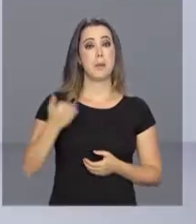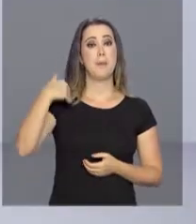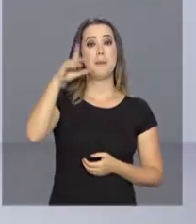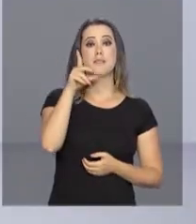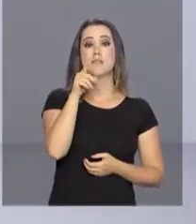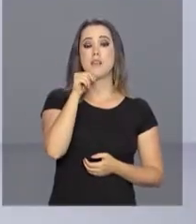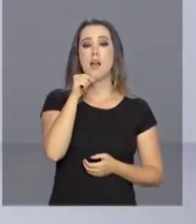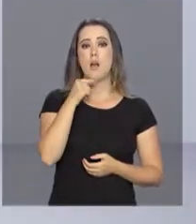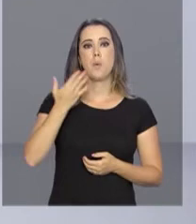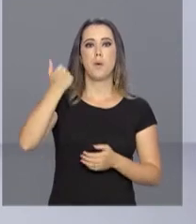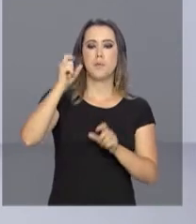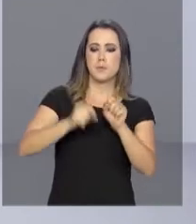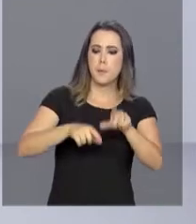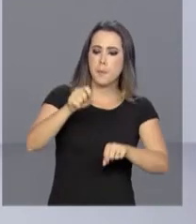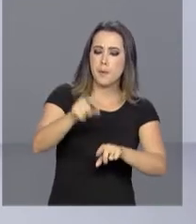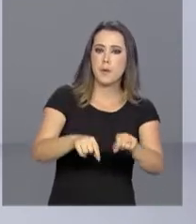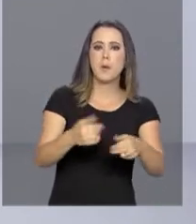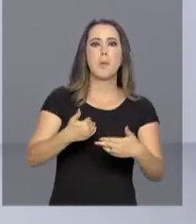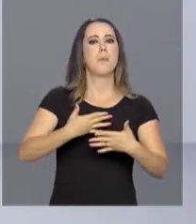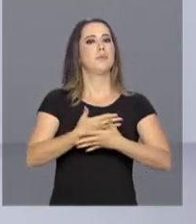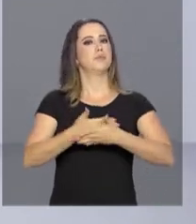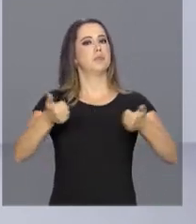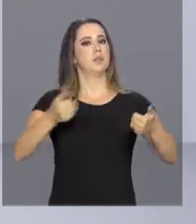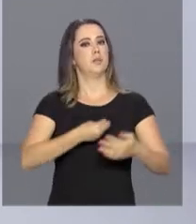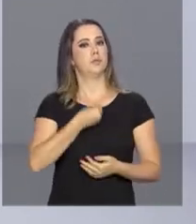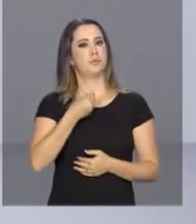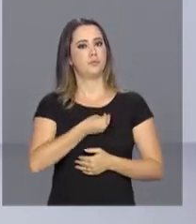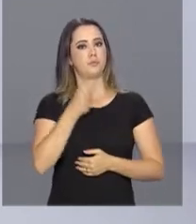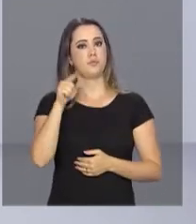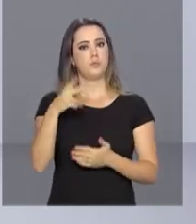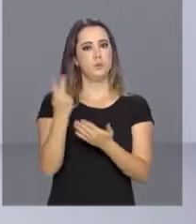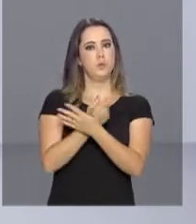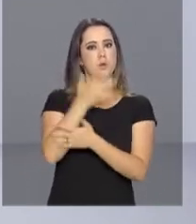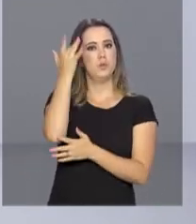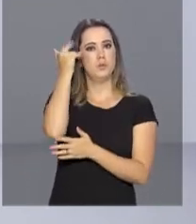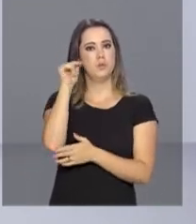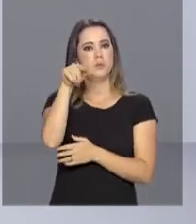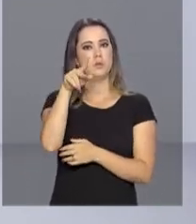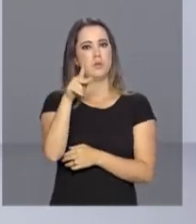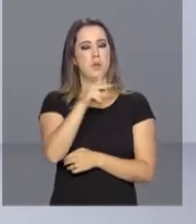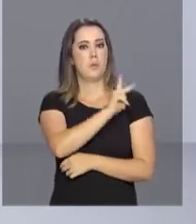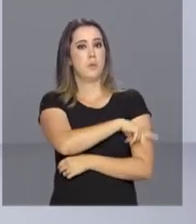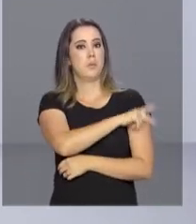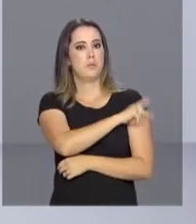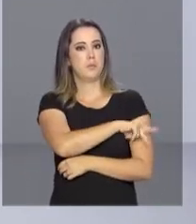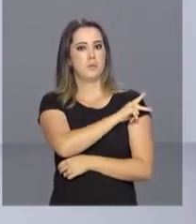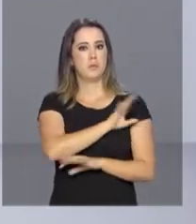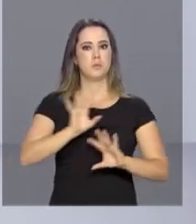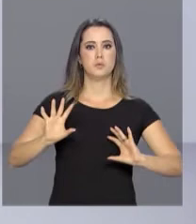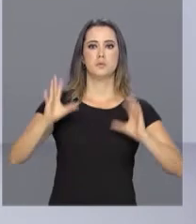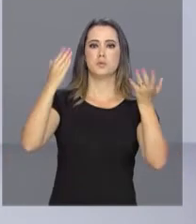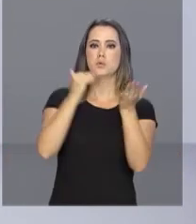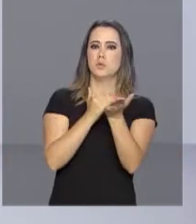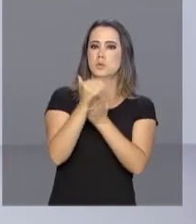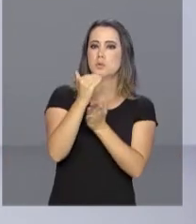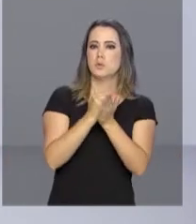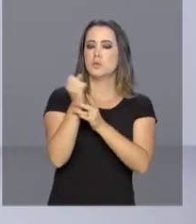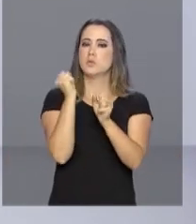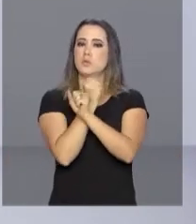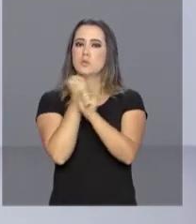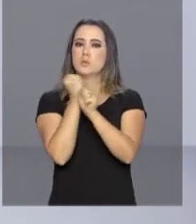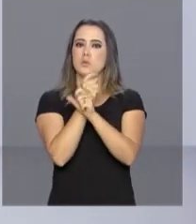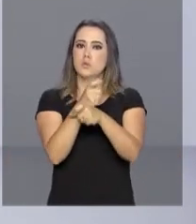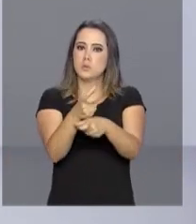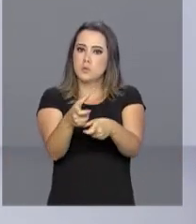Mais água, mais colheita, mais qualidade de vida. Vai ser realizada amanhã em Parnaíba, no Piauí, a cerimônia de início